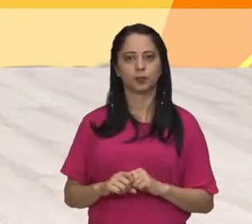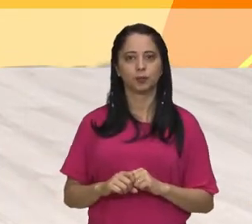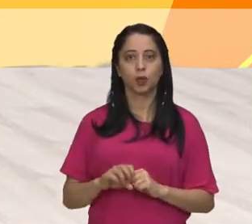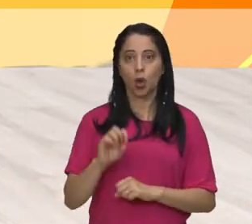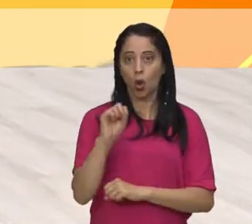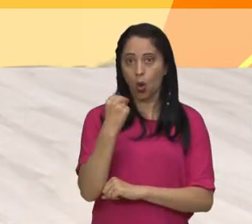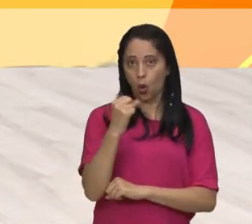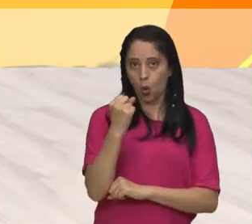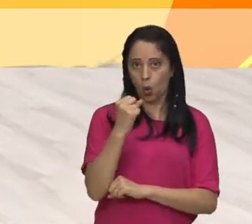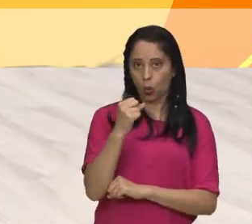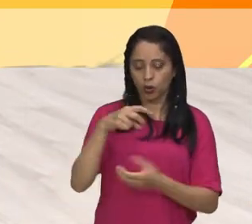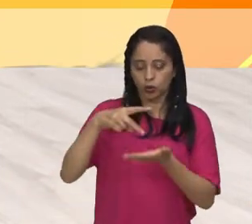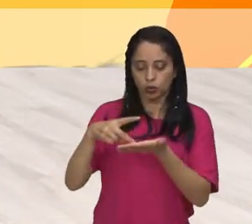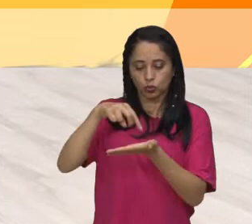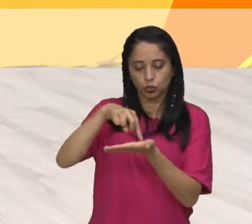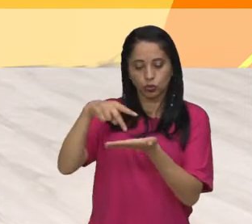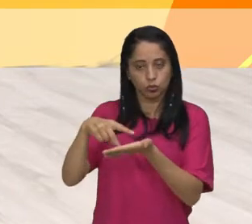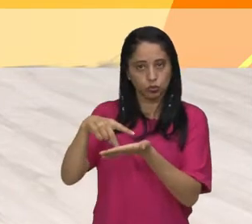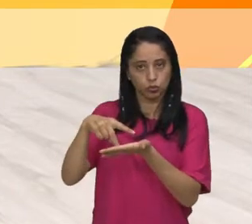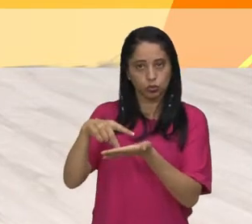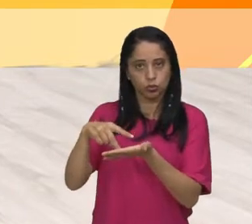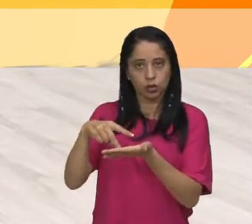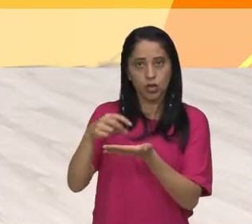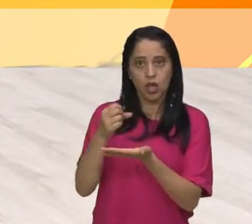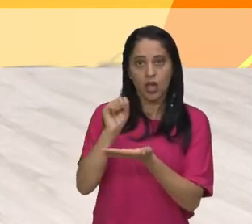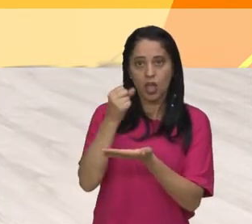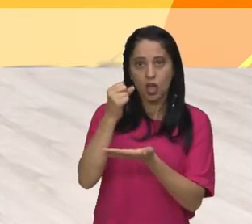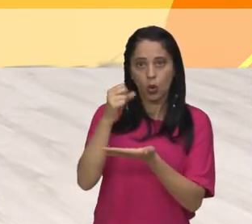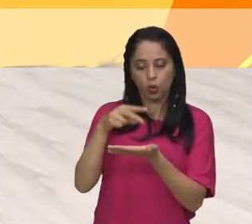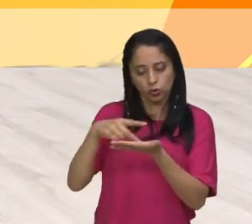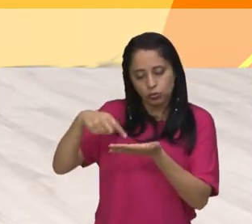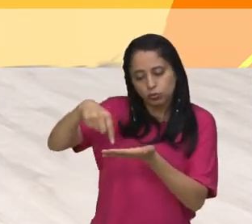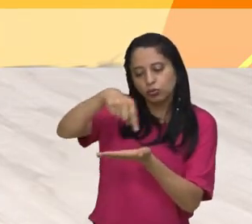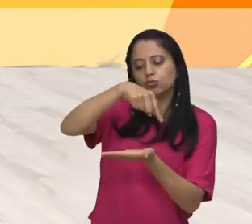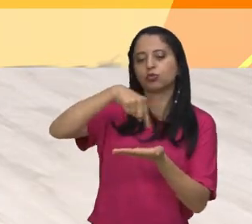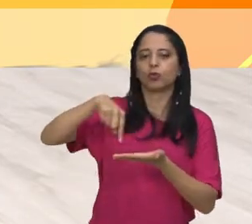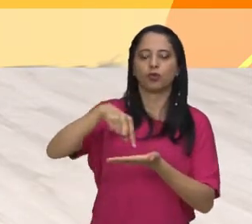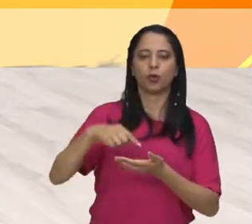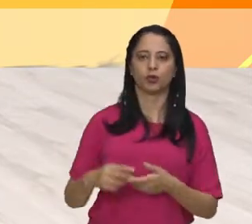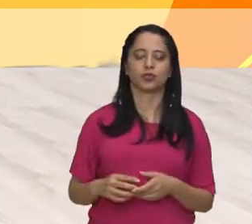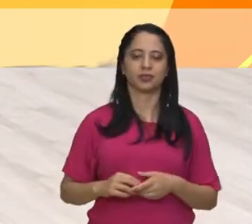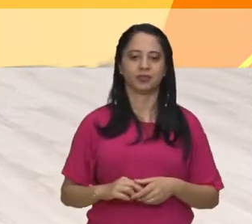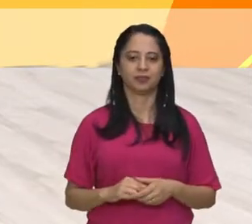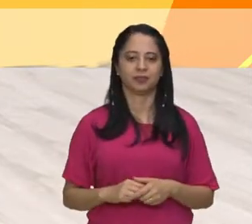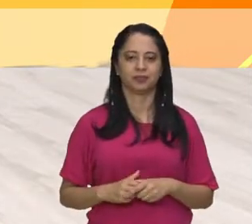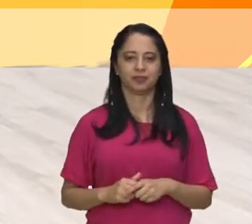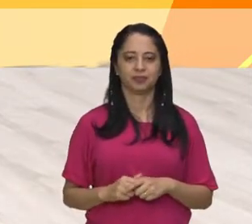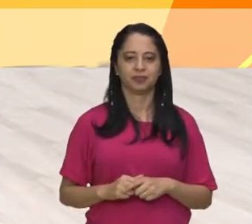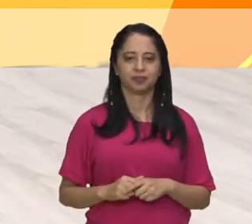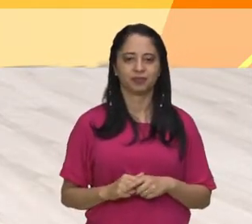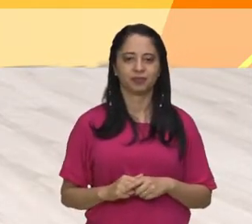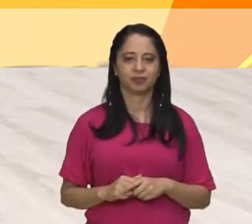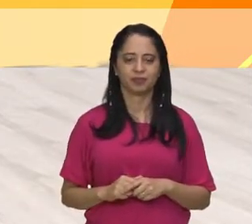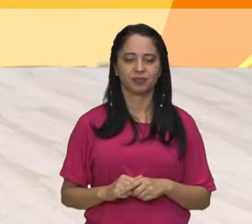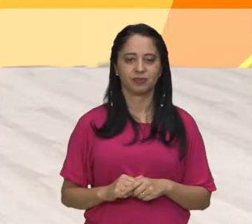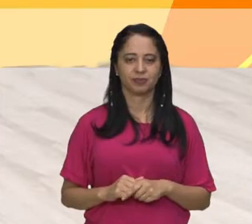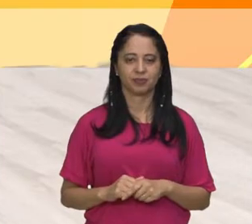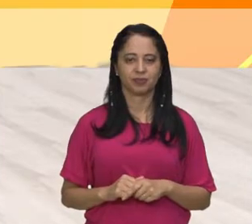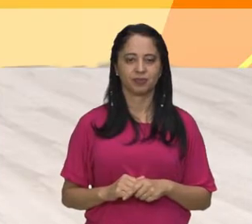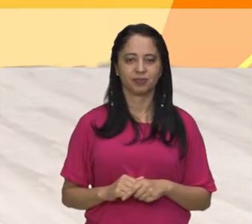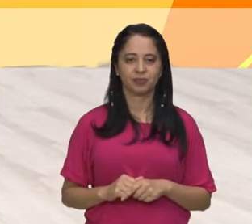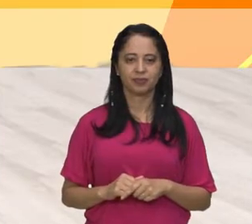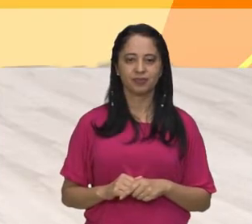8 dando uma voltinha. Vamos lá, respira fundo. E foi. E 1, 2, 3,